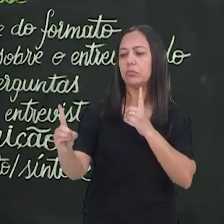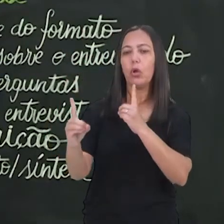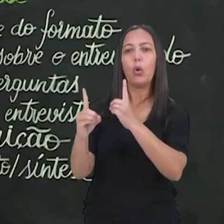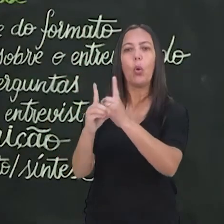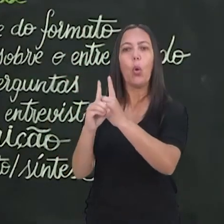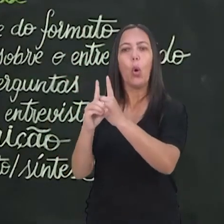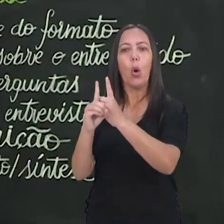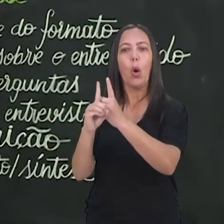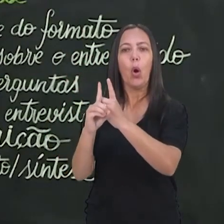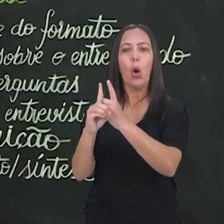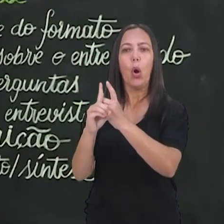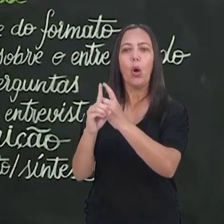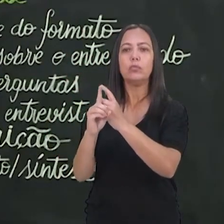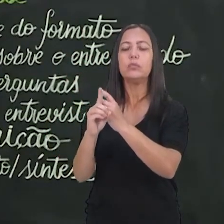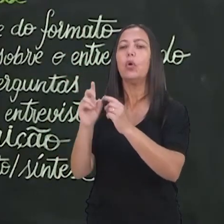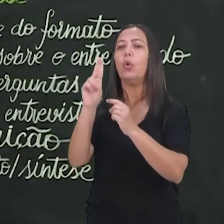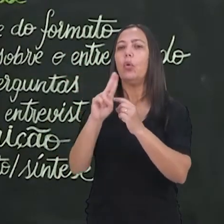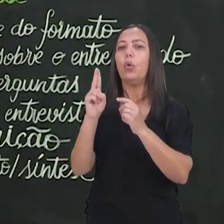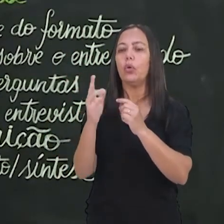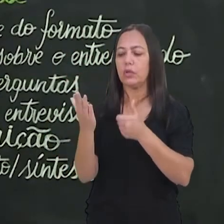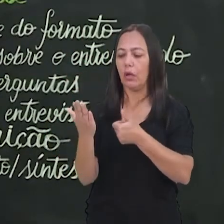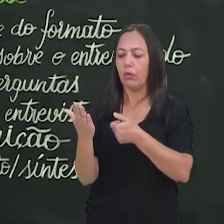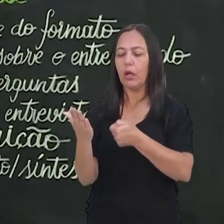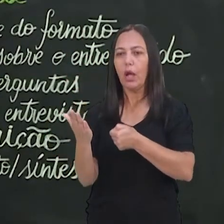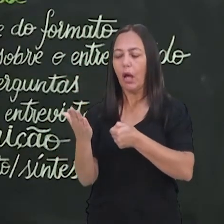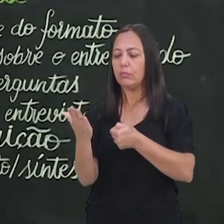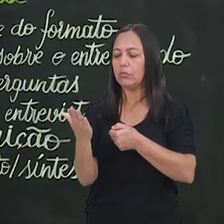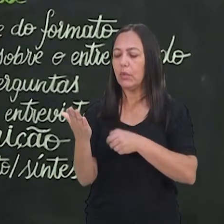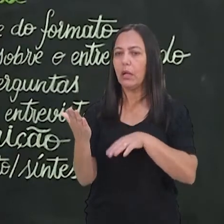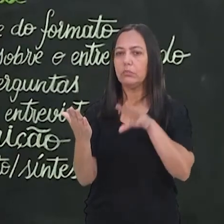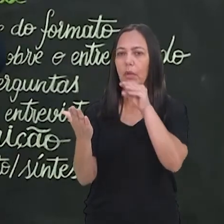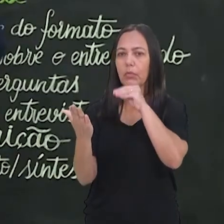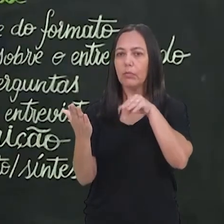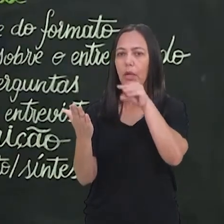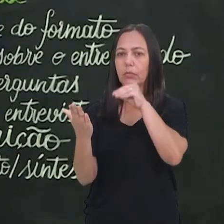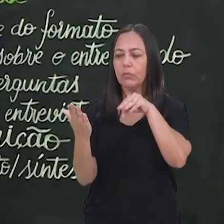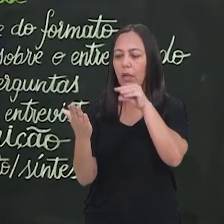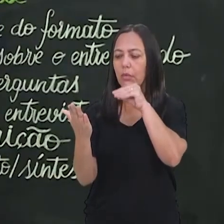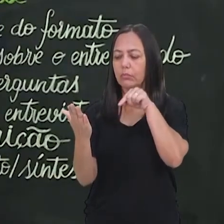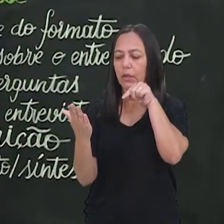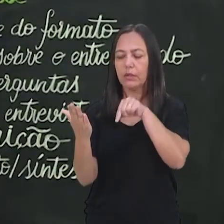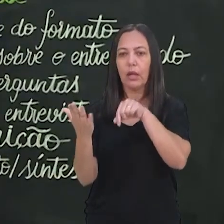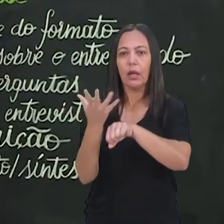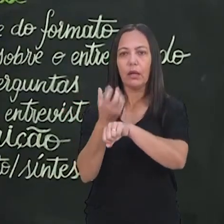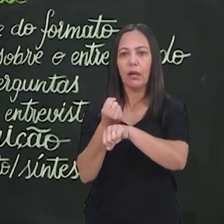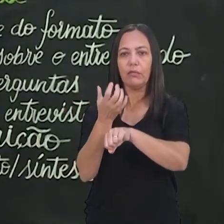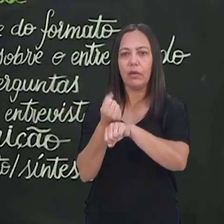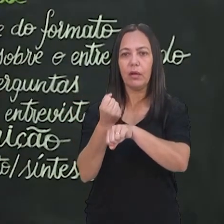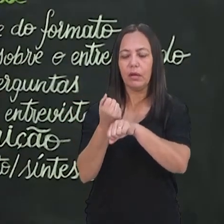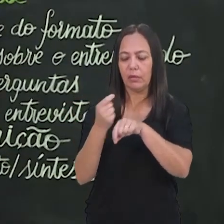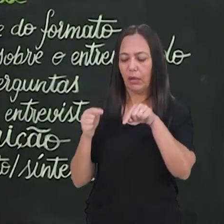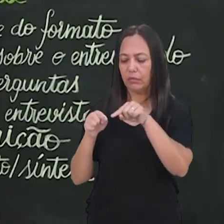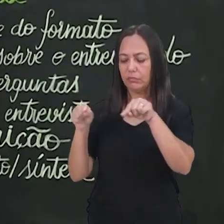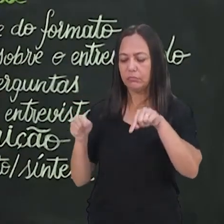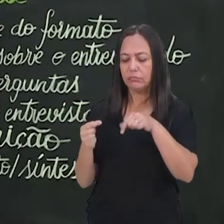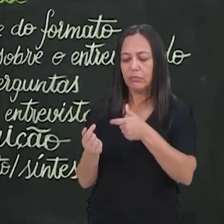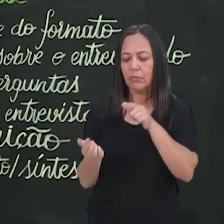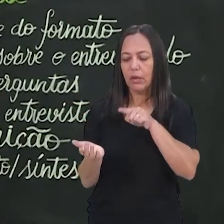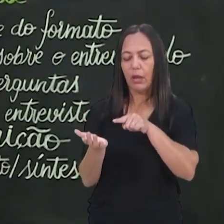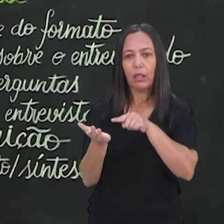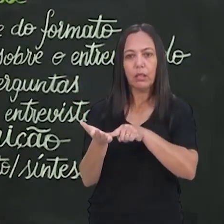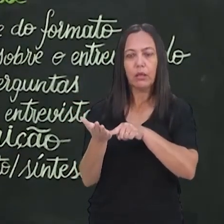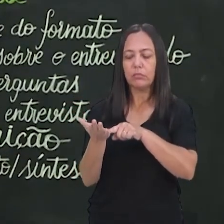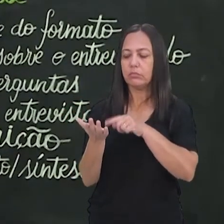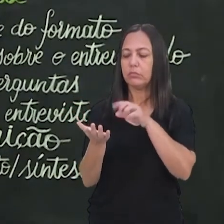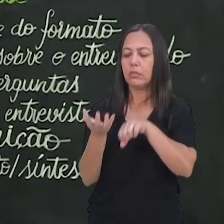pessoas com a utilização de um gravador. Nesse caso, você precisa estar muito mais livre, porque o gravador está ligado, então você não tem mais a pressão tecnológica